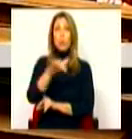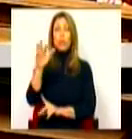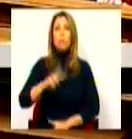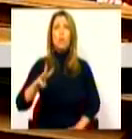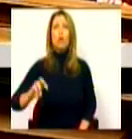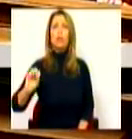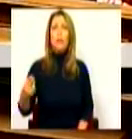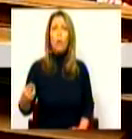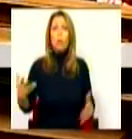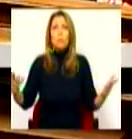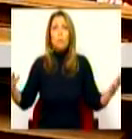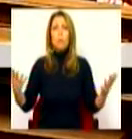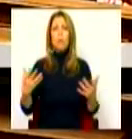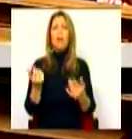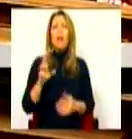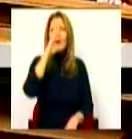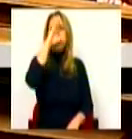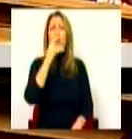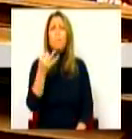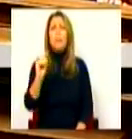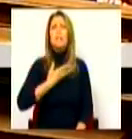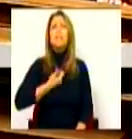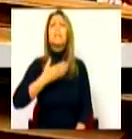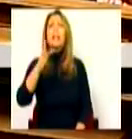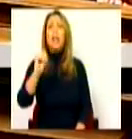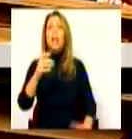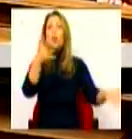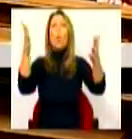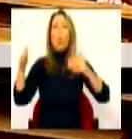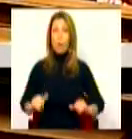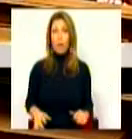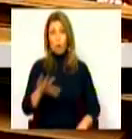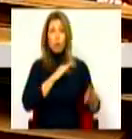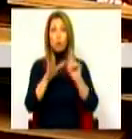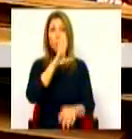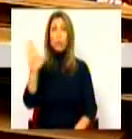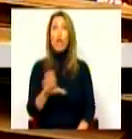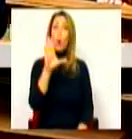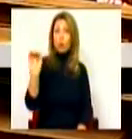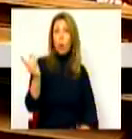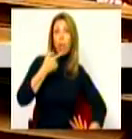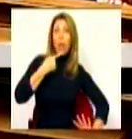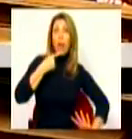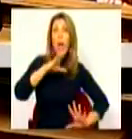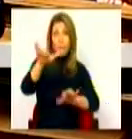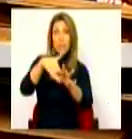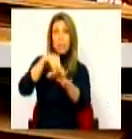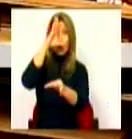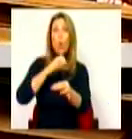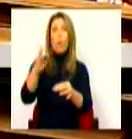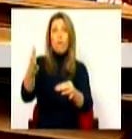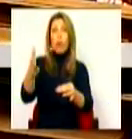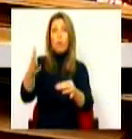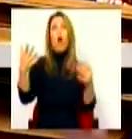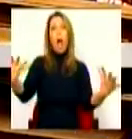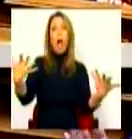é que andou o anterior governo PSC e CDS? Onde é que andou o Sr. Deputado João Almeida, o Sr. Deputado Leitão Amaro, que pertenciam a esse governo, que agora batem no